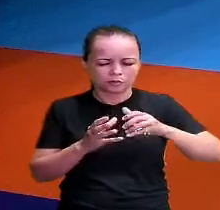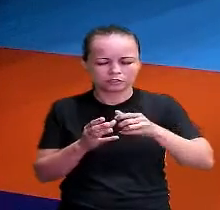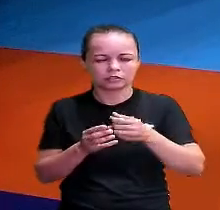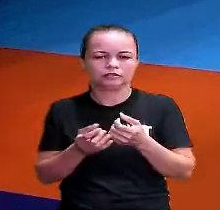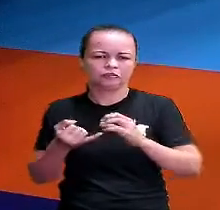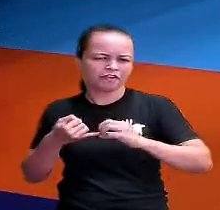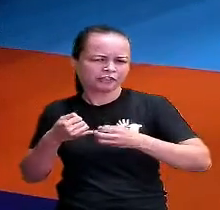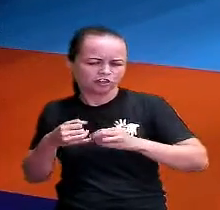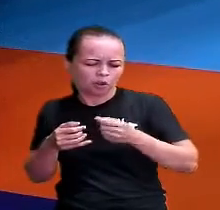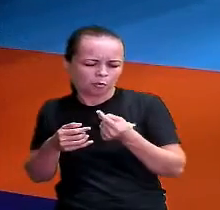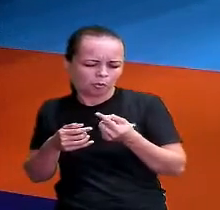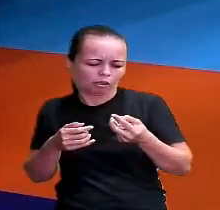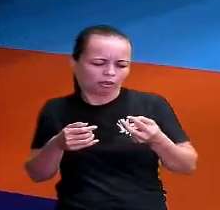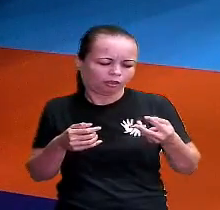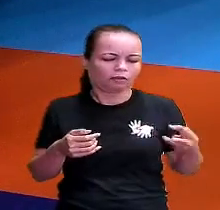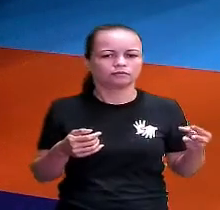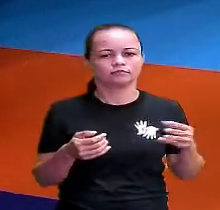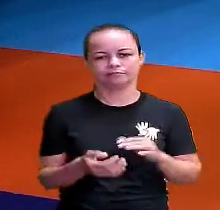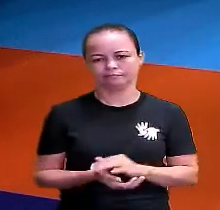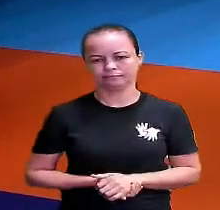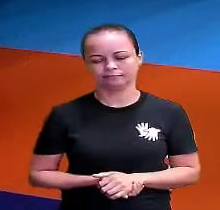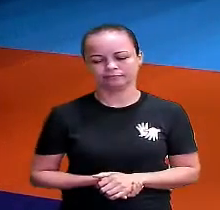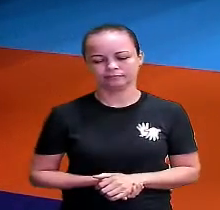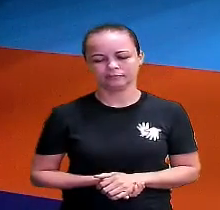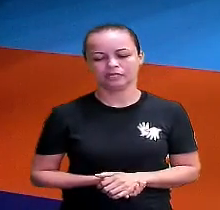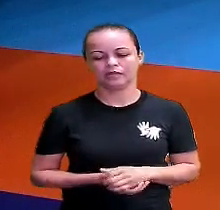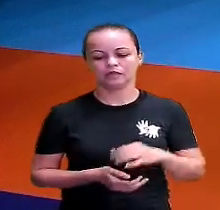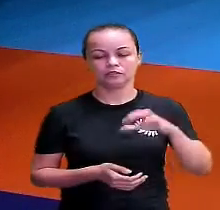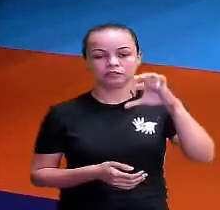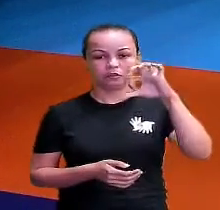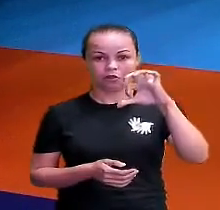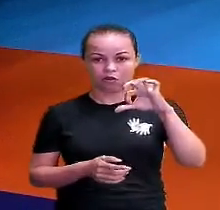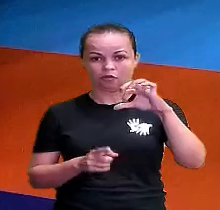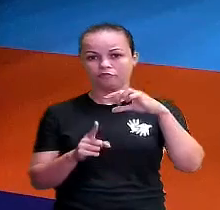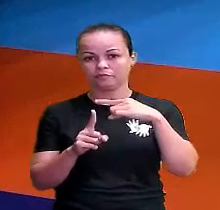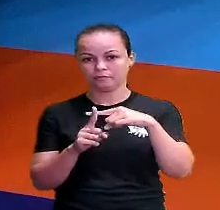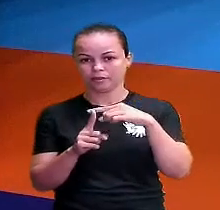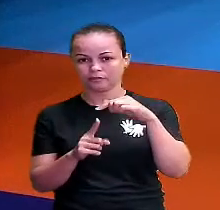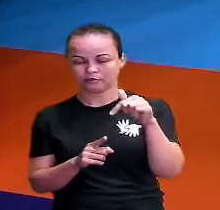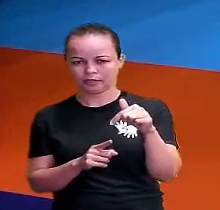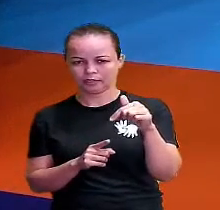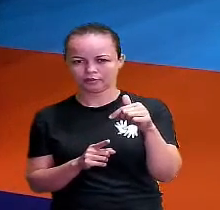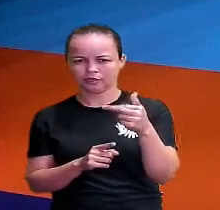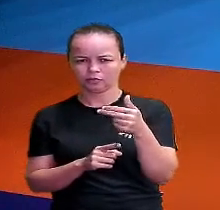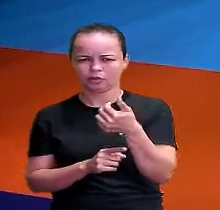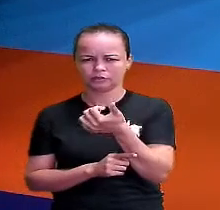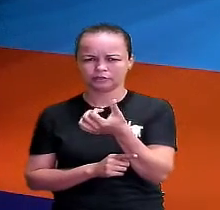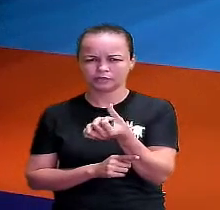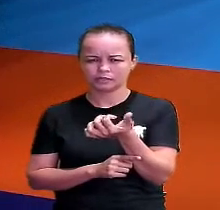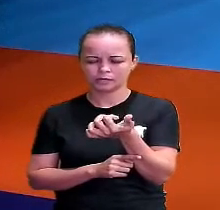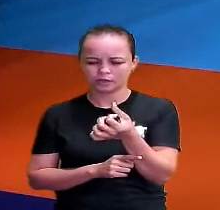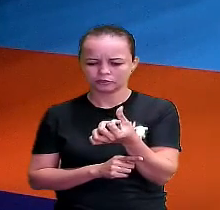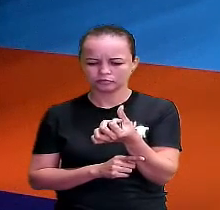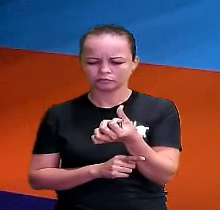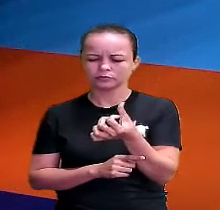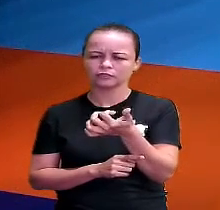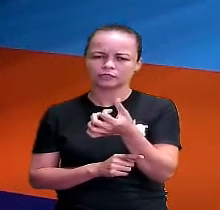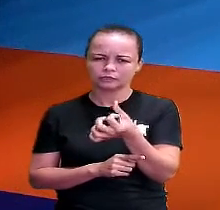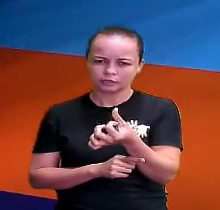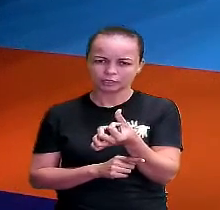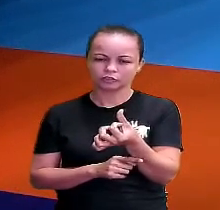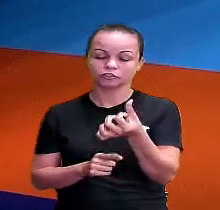tá bom? Ó, 9 mais 7. 9 mais 7 dá 16. Não vou botar o 16 todinho